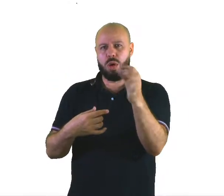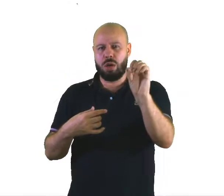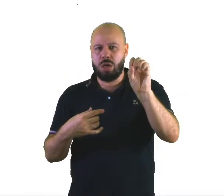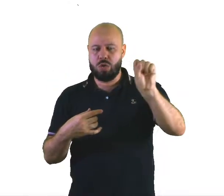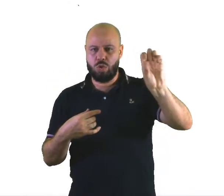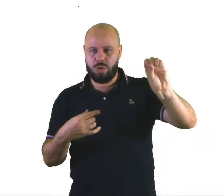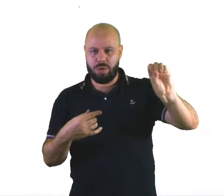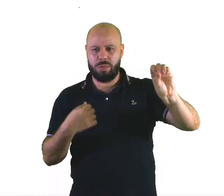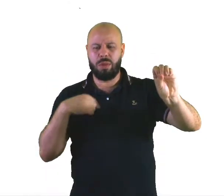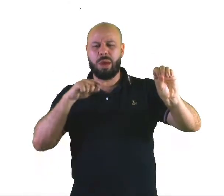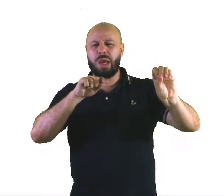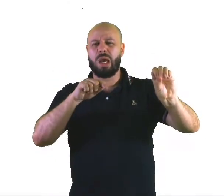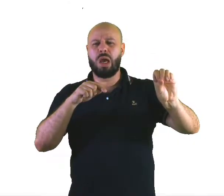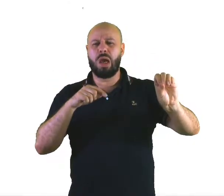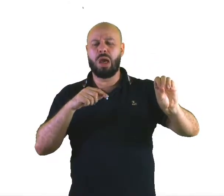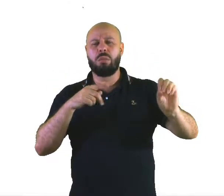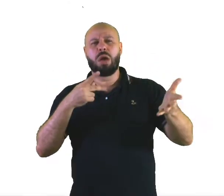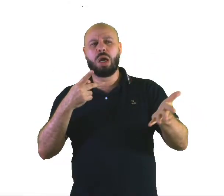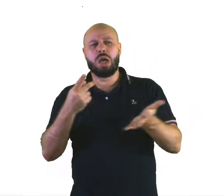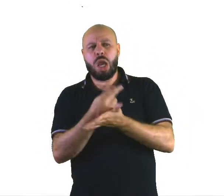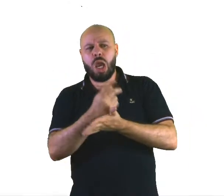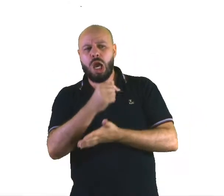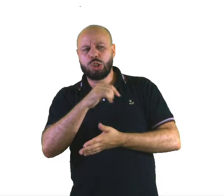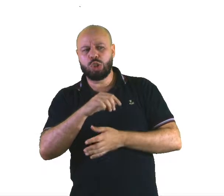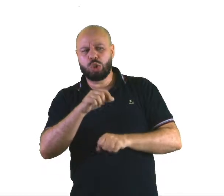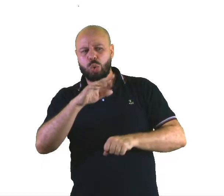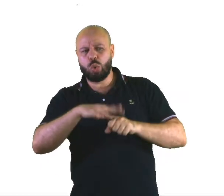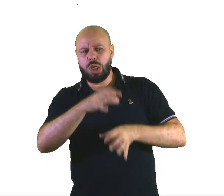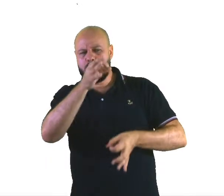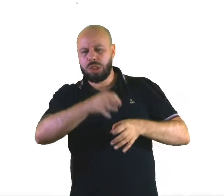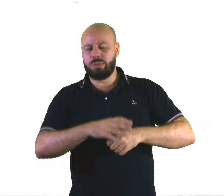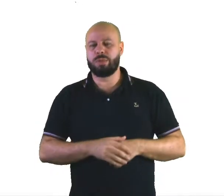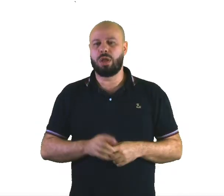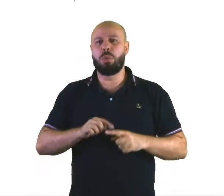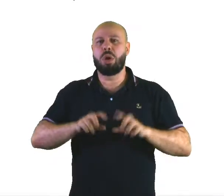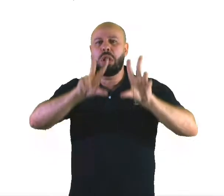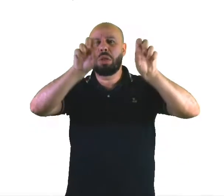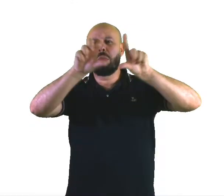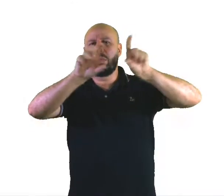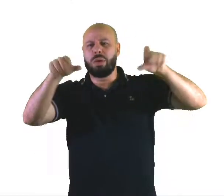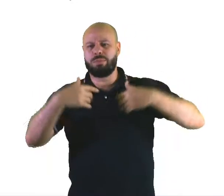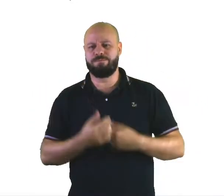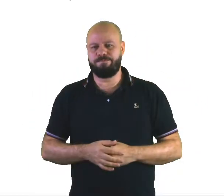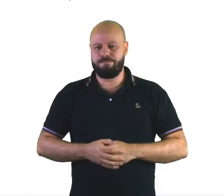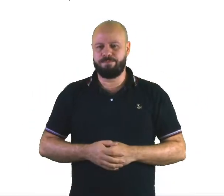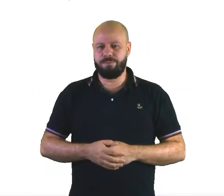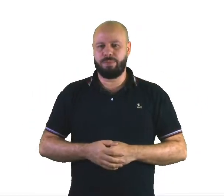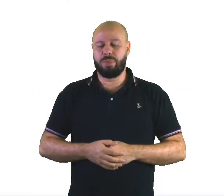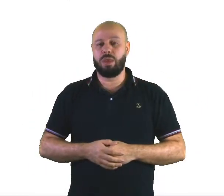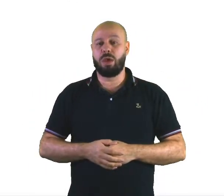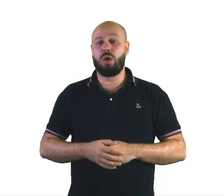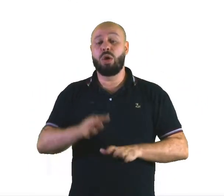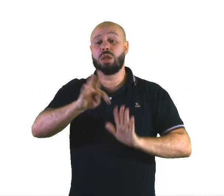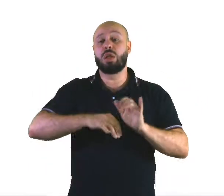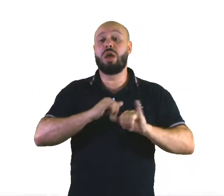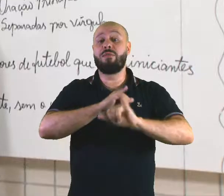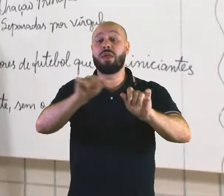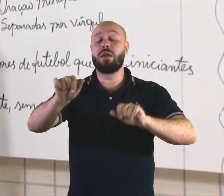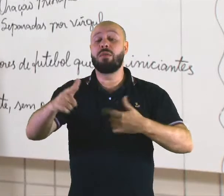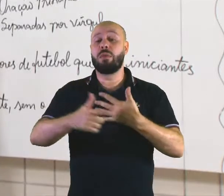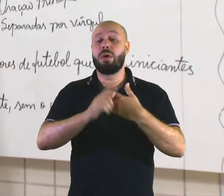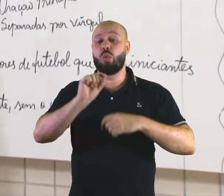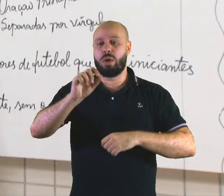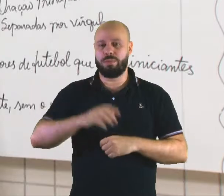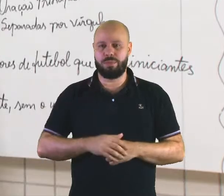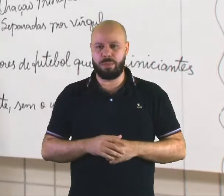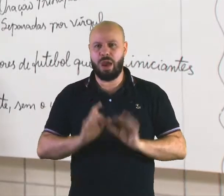241.080 casos confirmados. Por que o título da notícia é esse, Covid-19? O texto tem por finalidade o quê? Porque lá